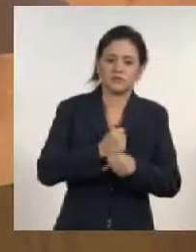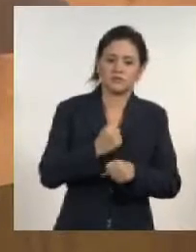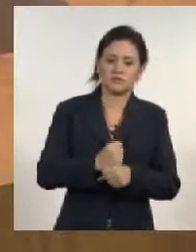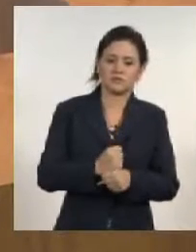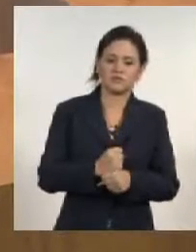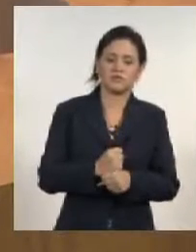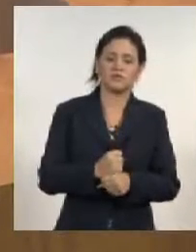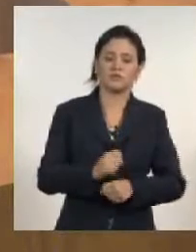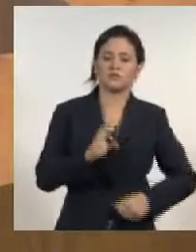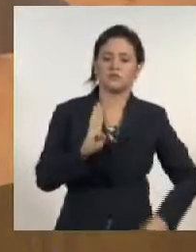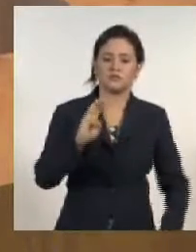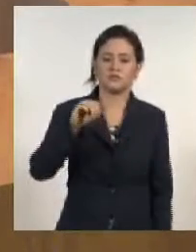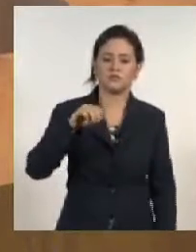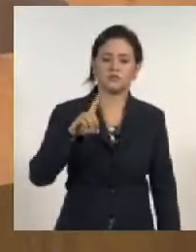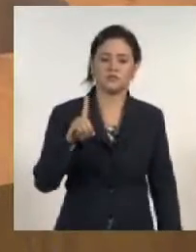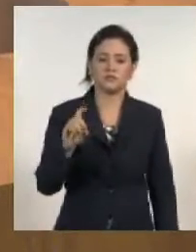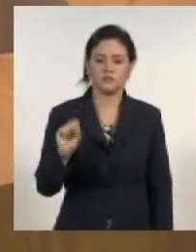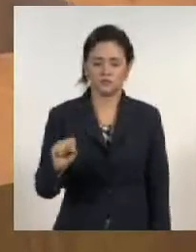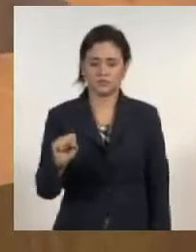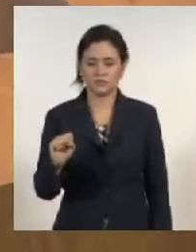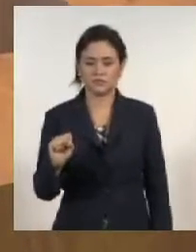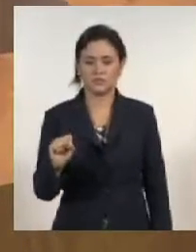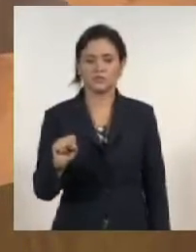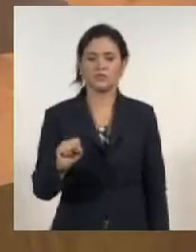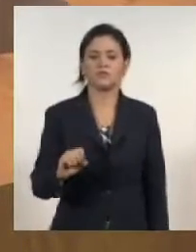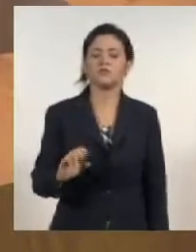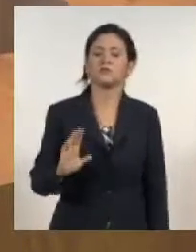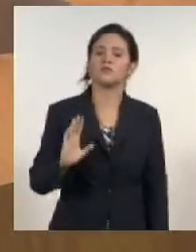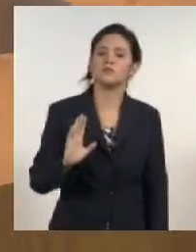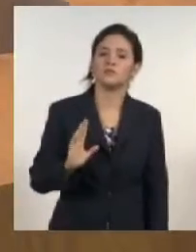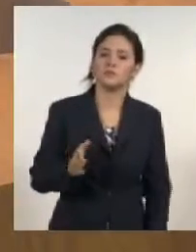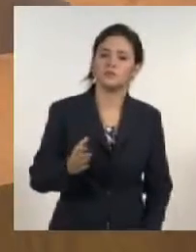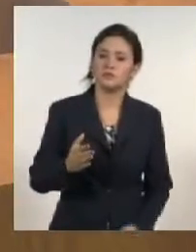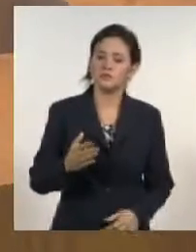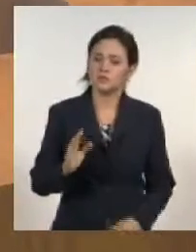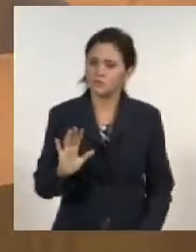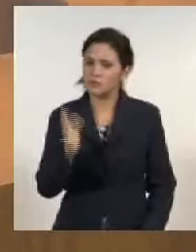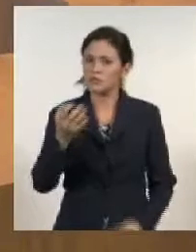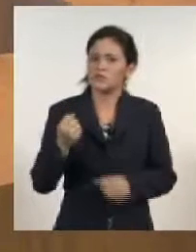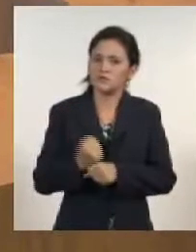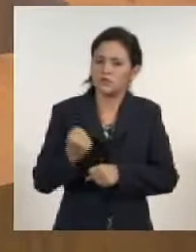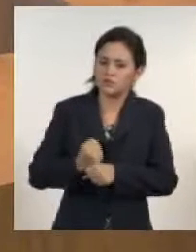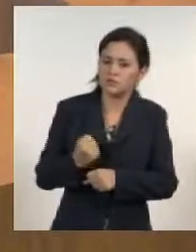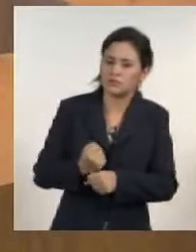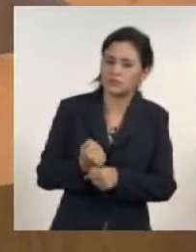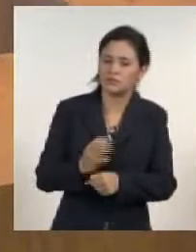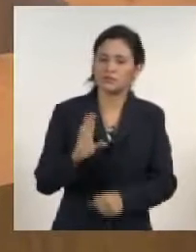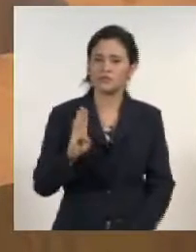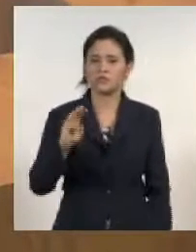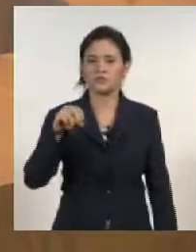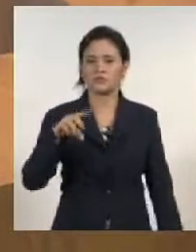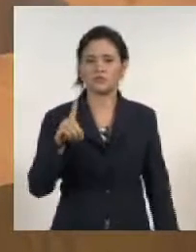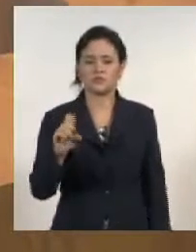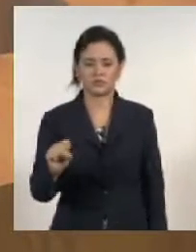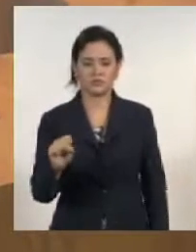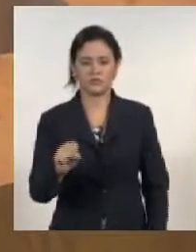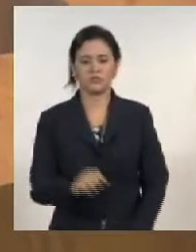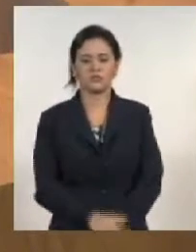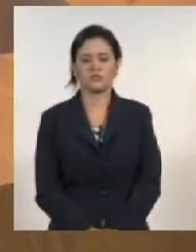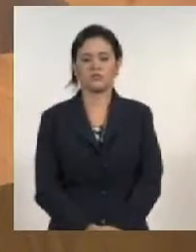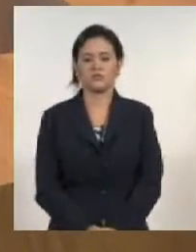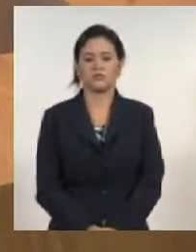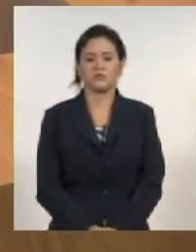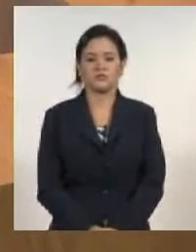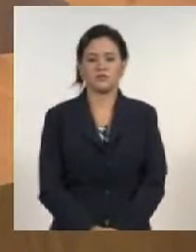BNDES, as obras que estavam sendo realizadas e estão com recursos do BNDES. A impressão que